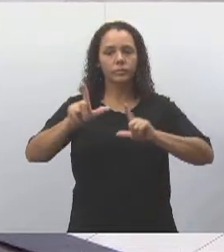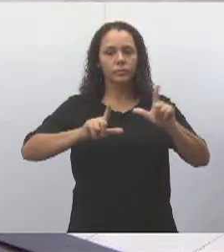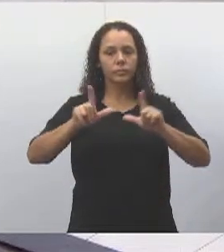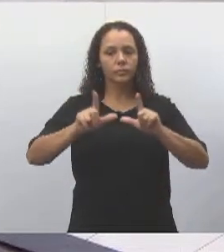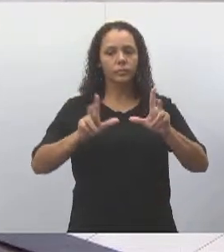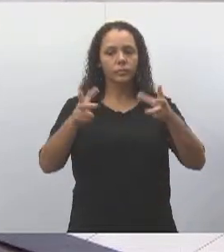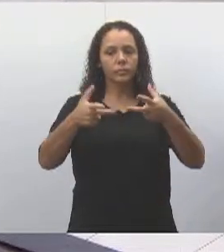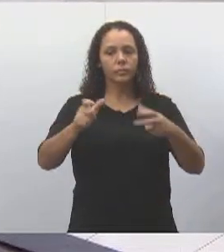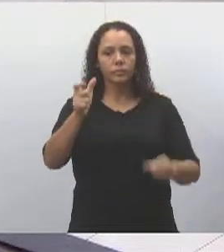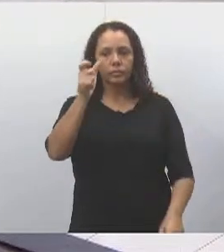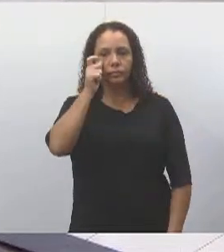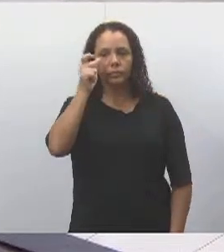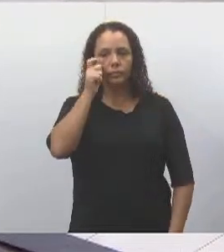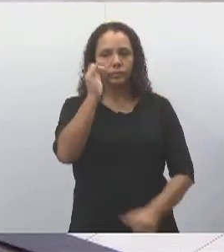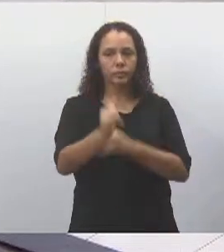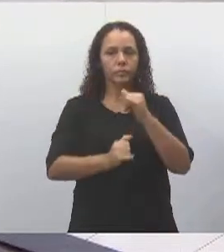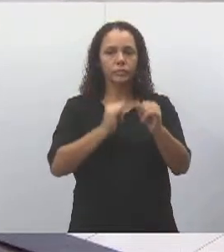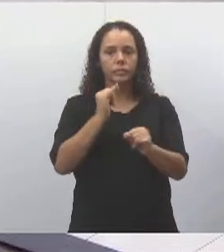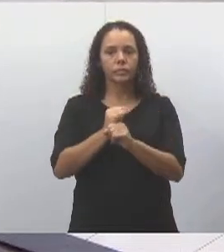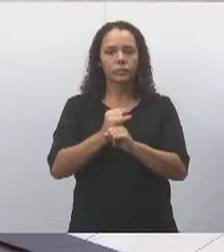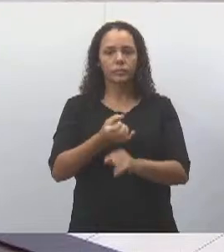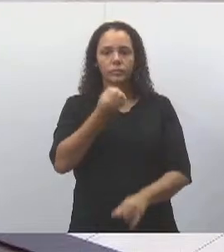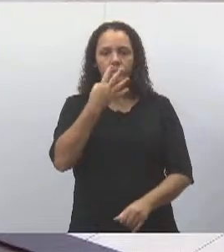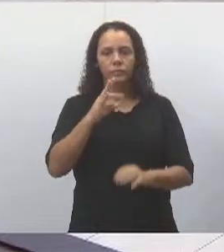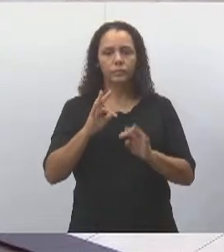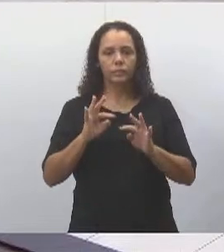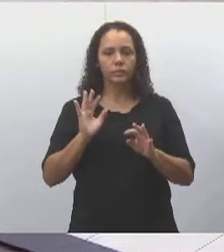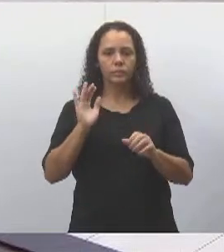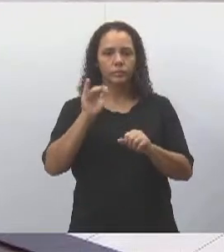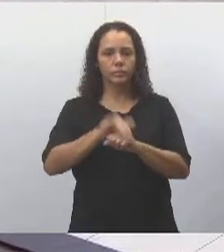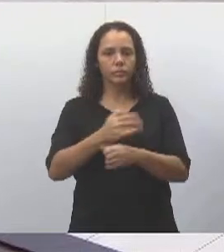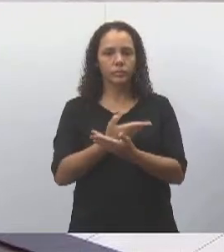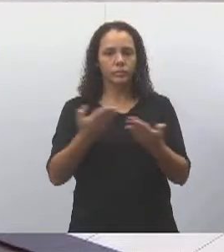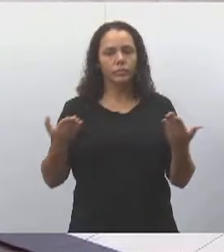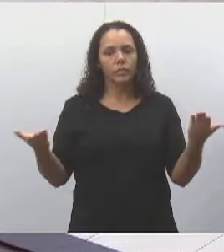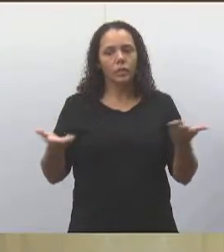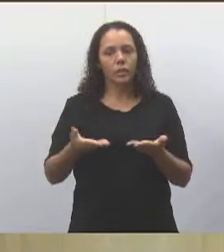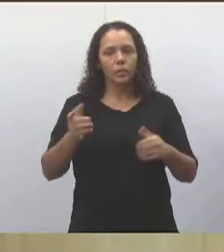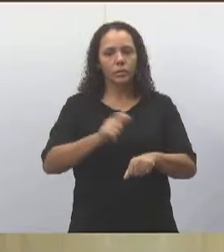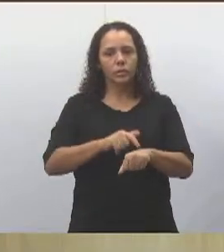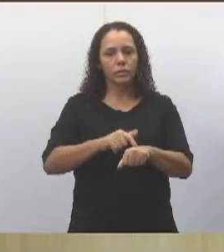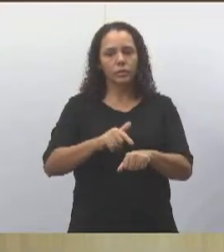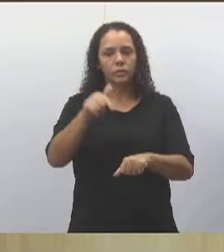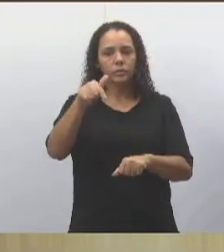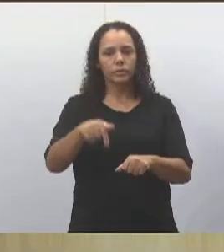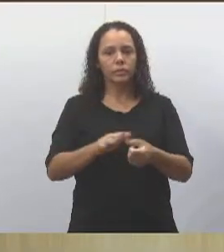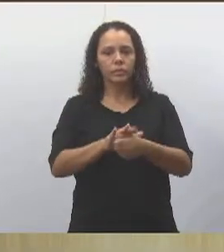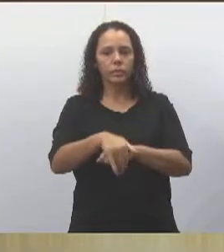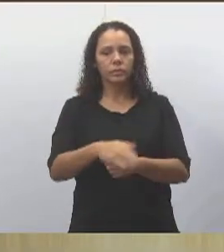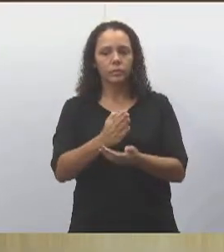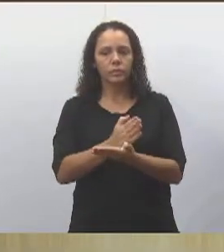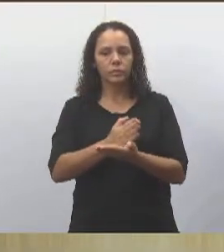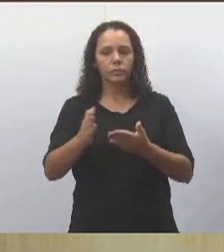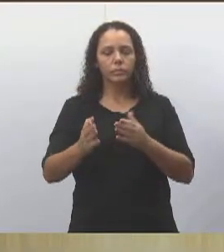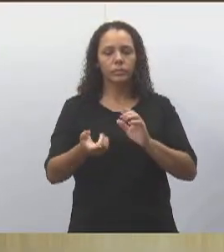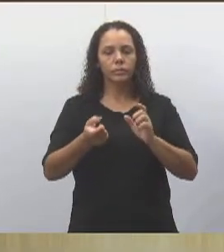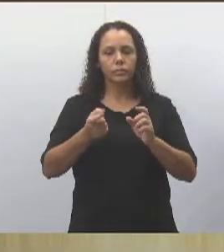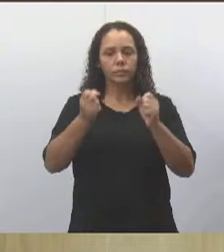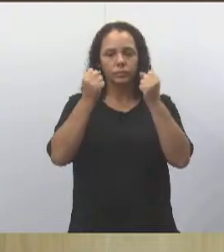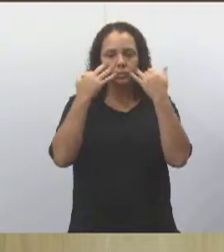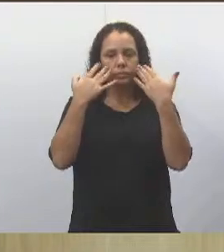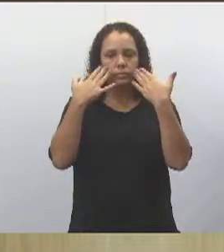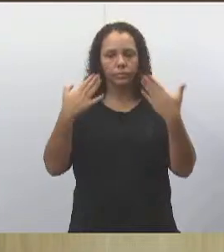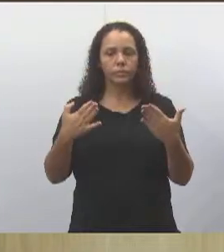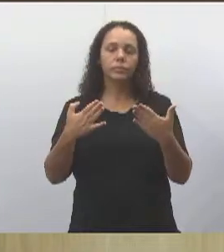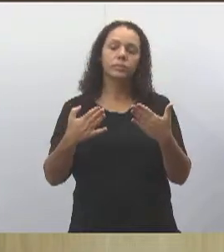Câmara, internautas, boa noite. Às 19 horas, declaro aberta a presente audiência pública